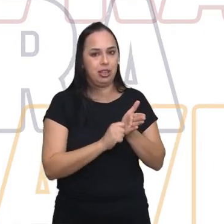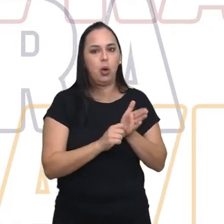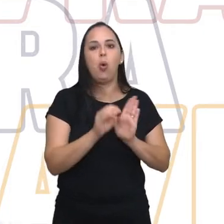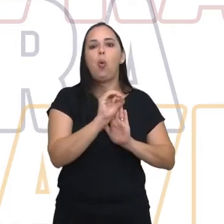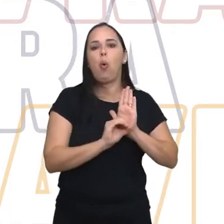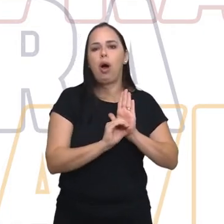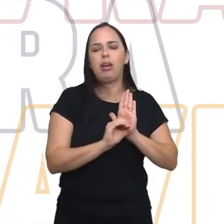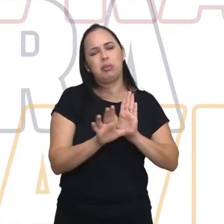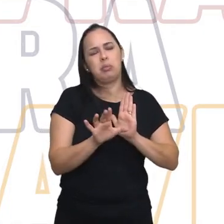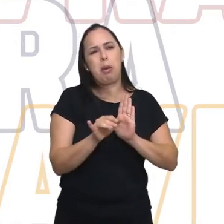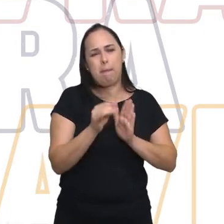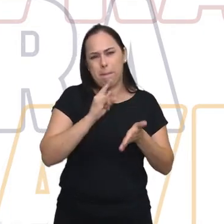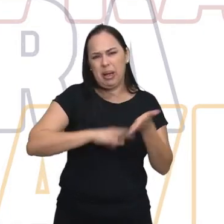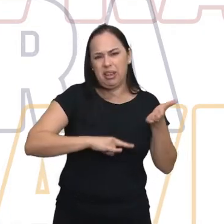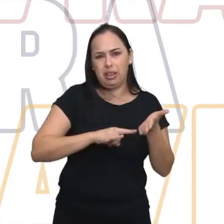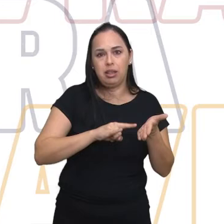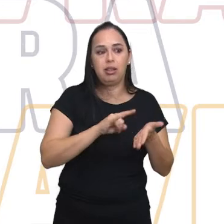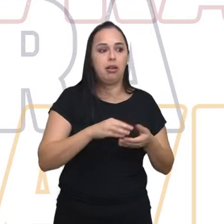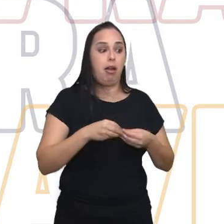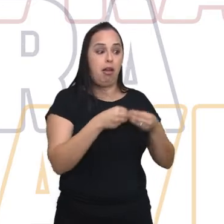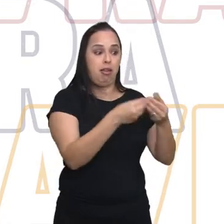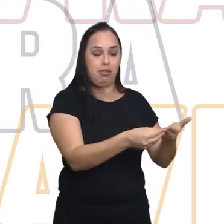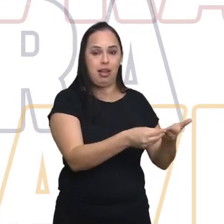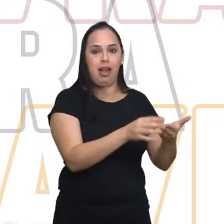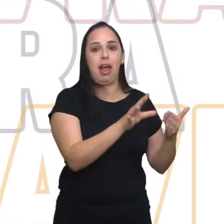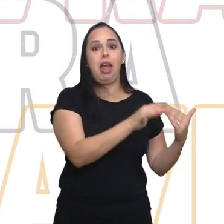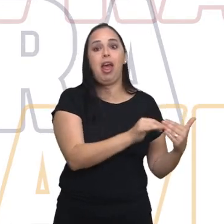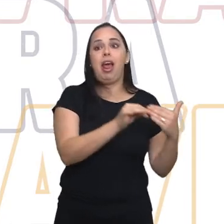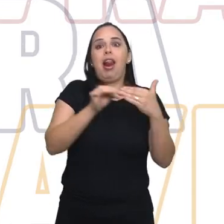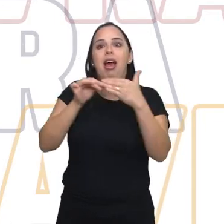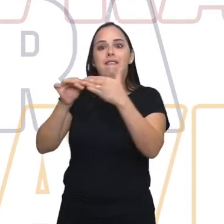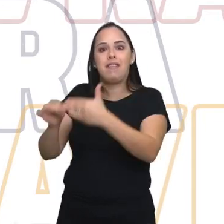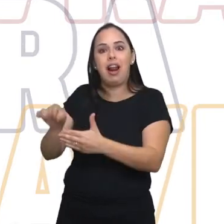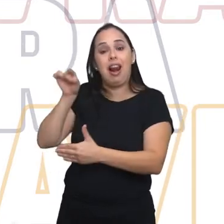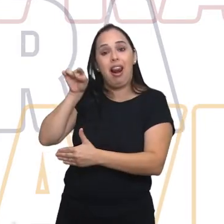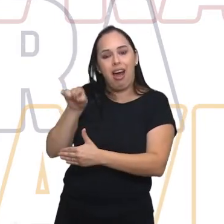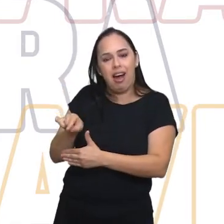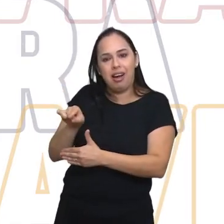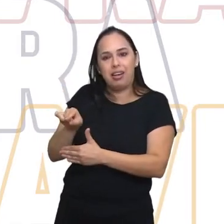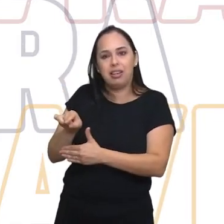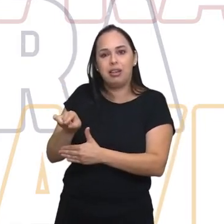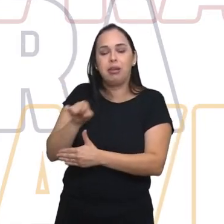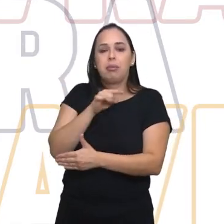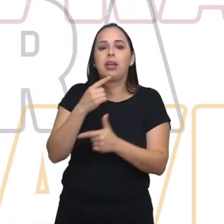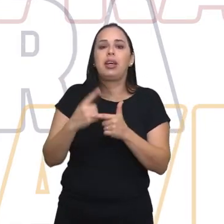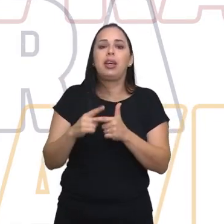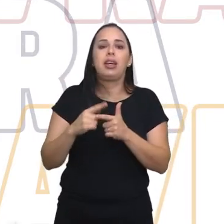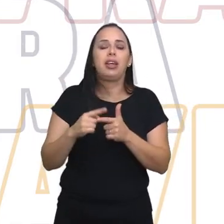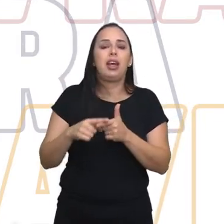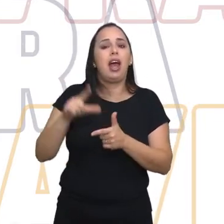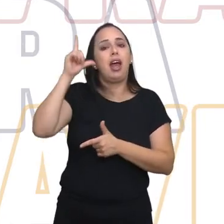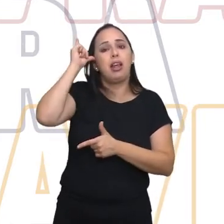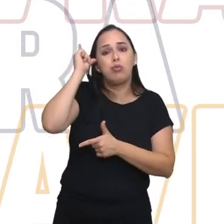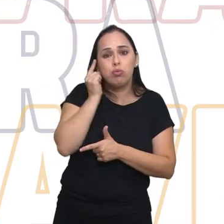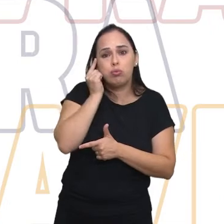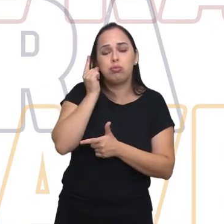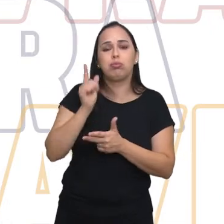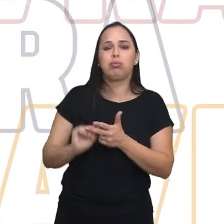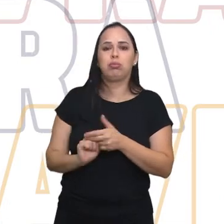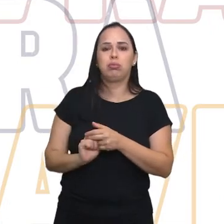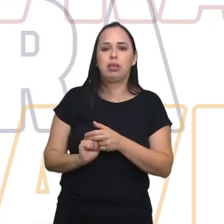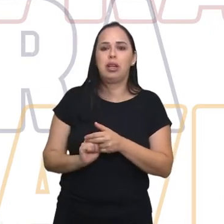não um ofício, mas uma declaração para ele, para quem fosse atender ele lá, porque ele tinha problemas de